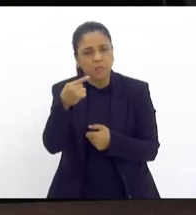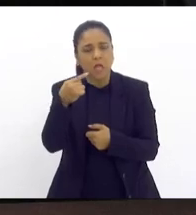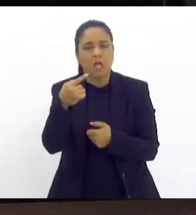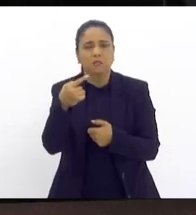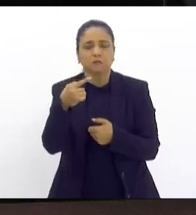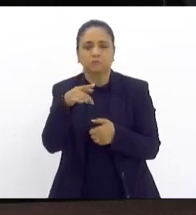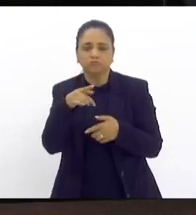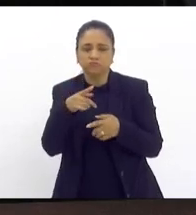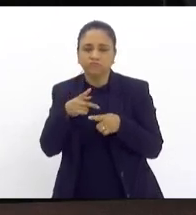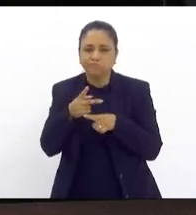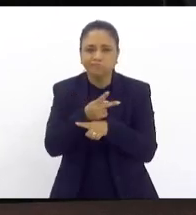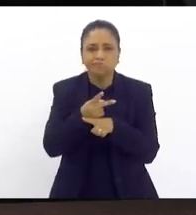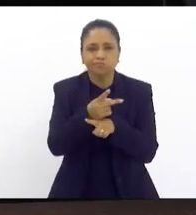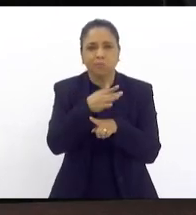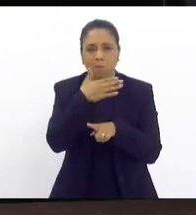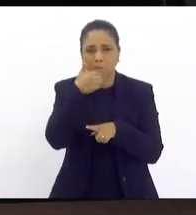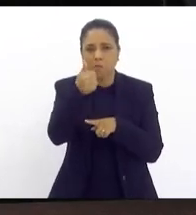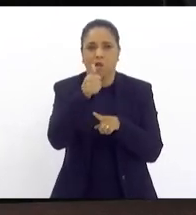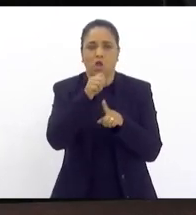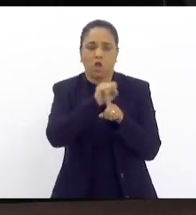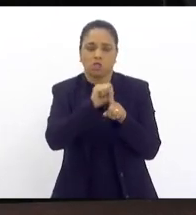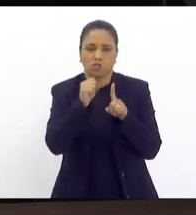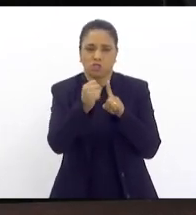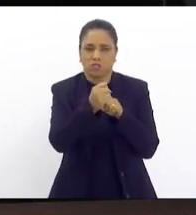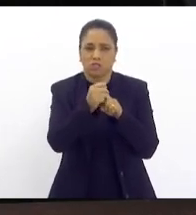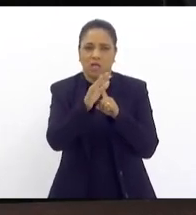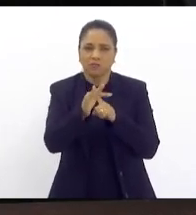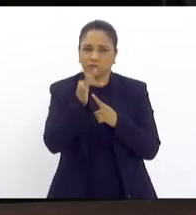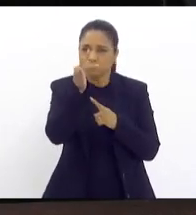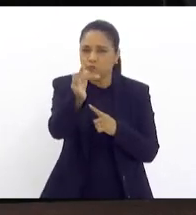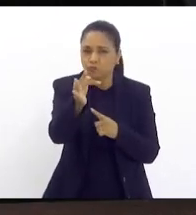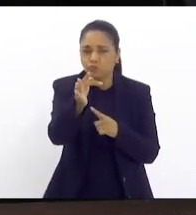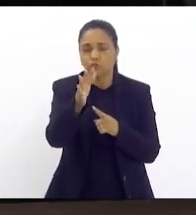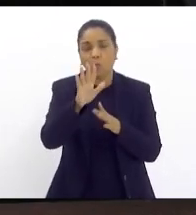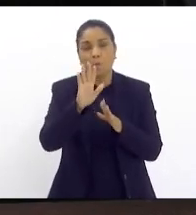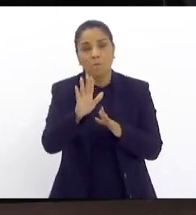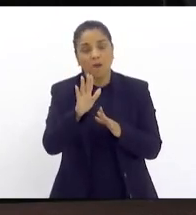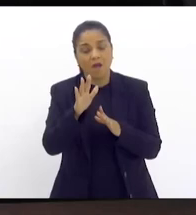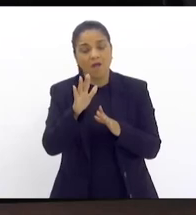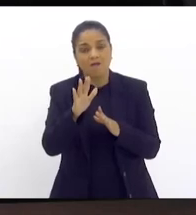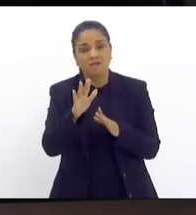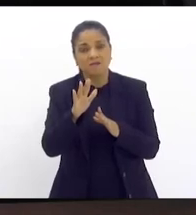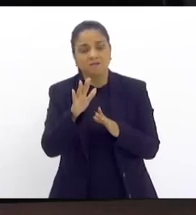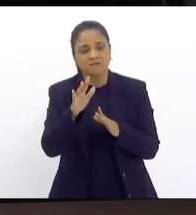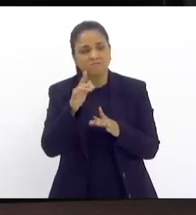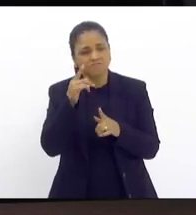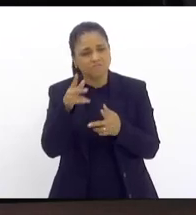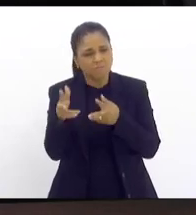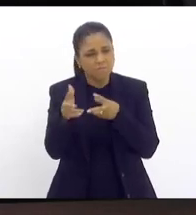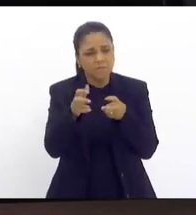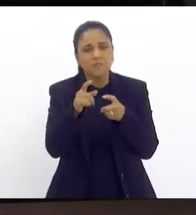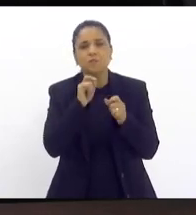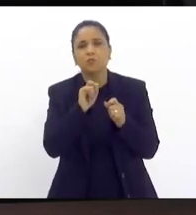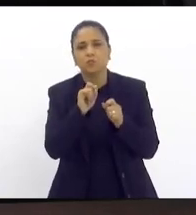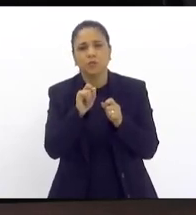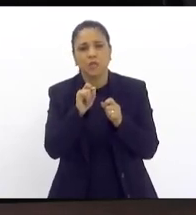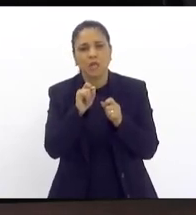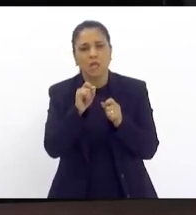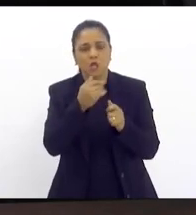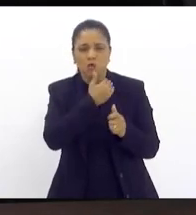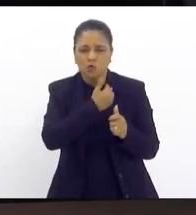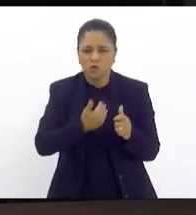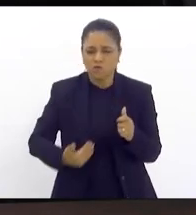sociedade a gente vê muitas indicações e todos os as esferas de governo